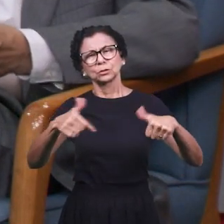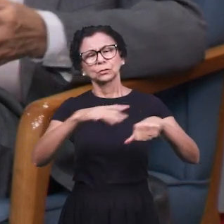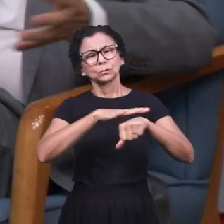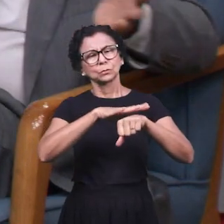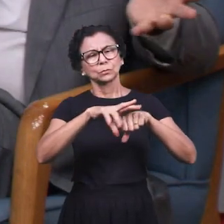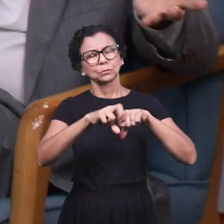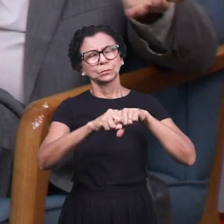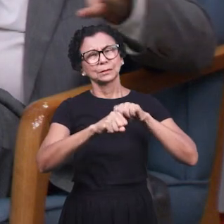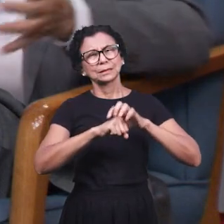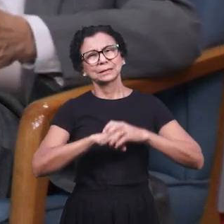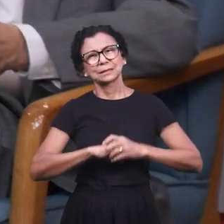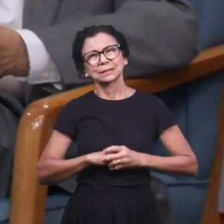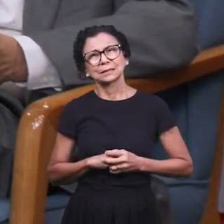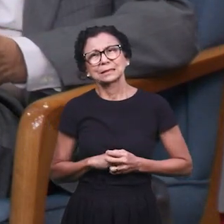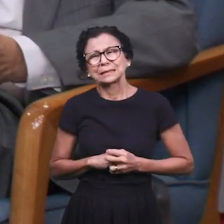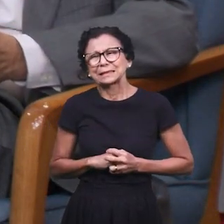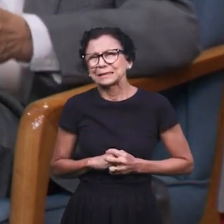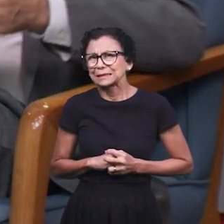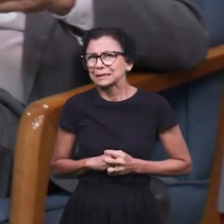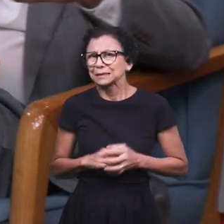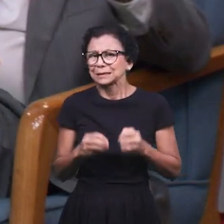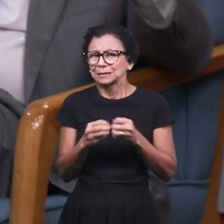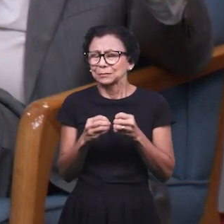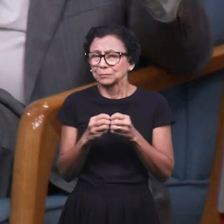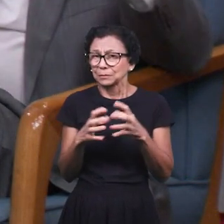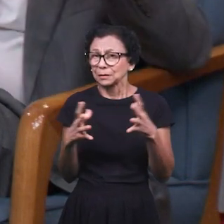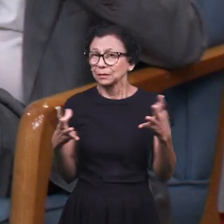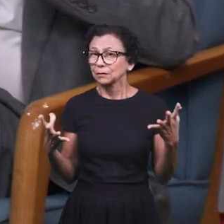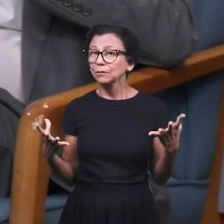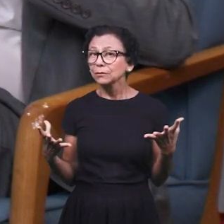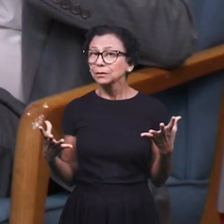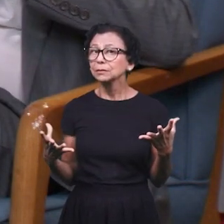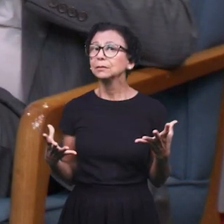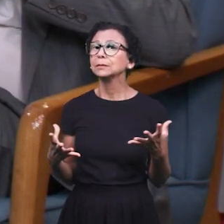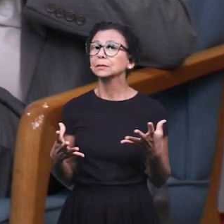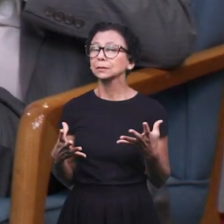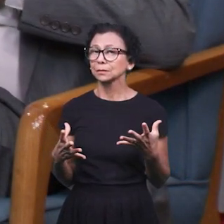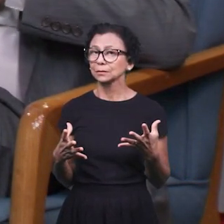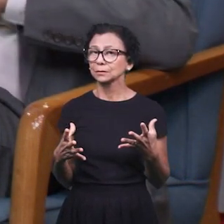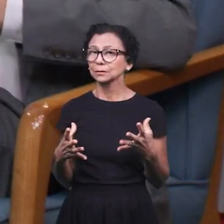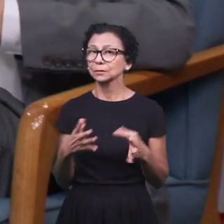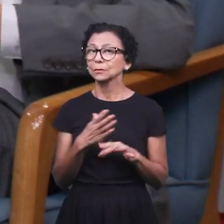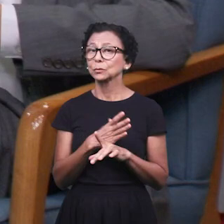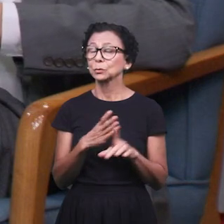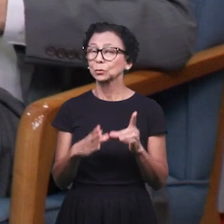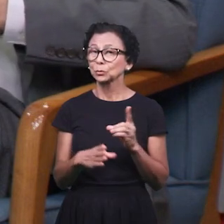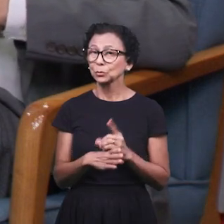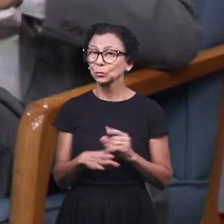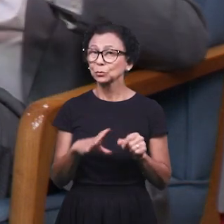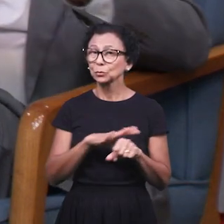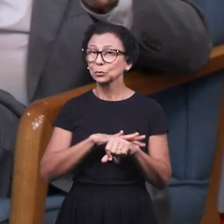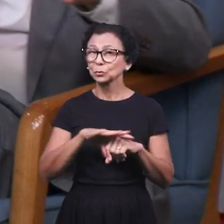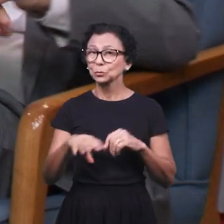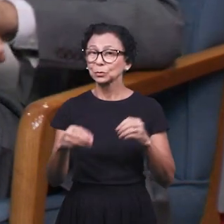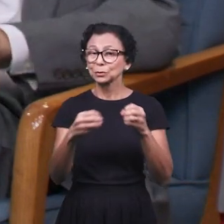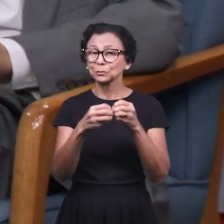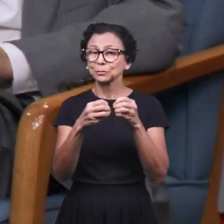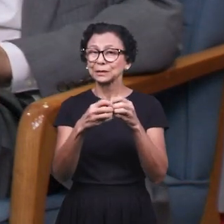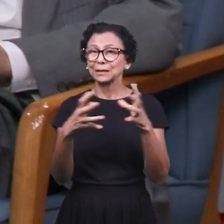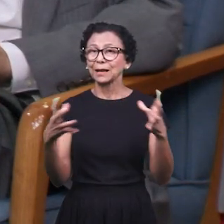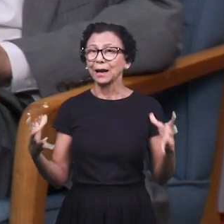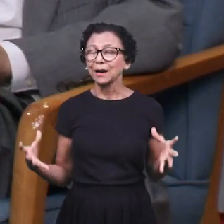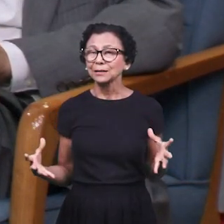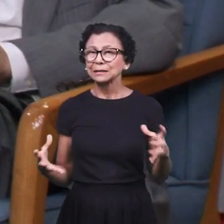Santo, curas. Eu vi curas incríveis nos cultos, curas